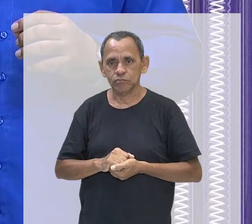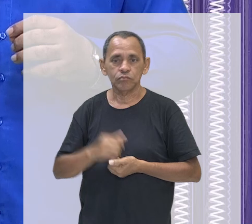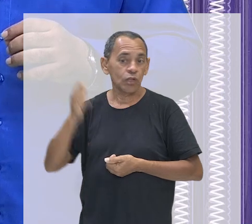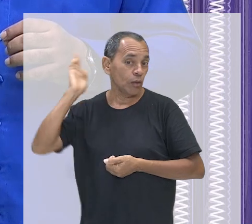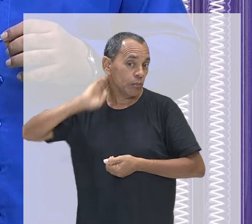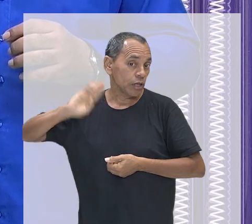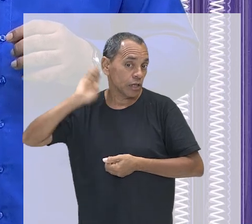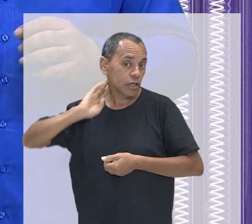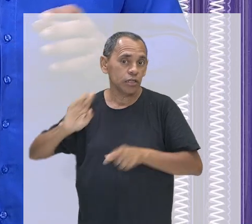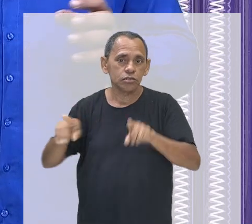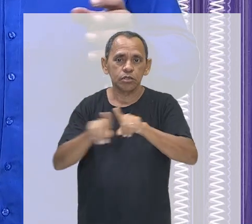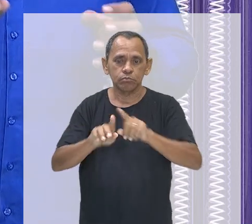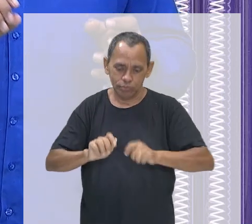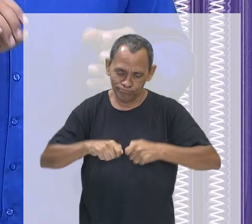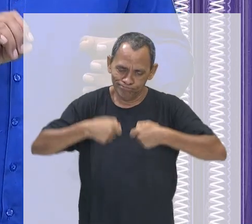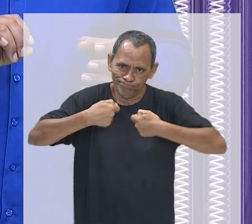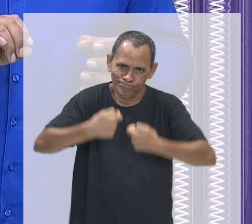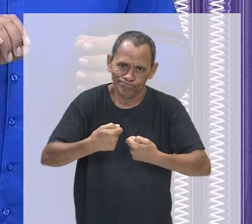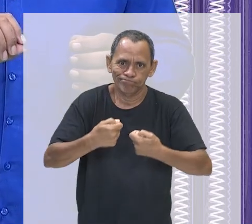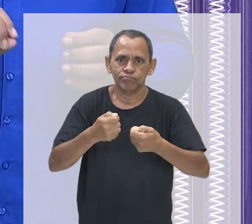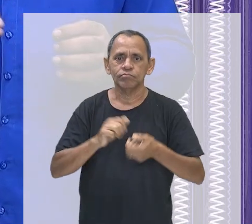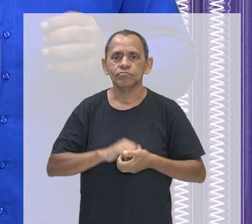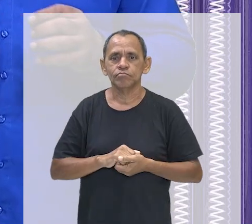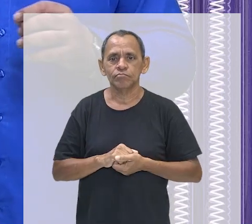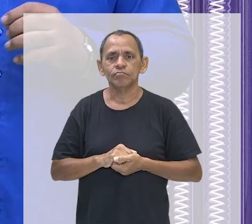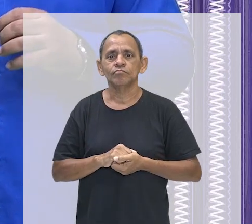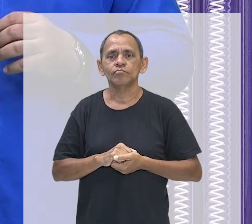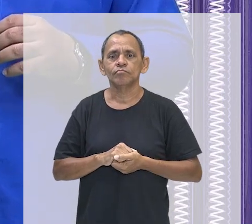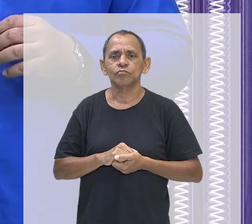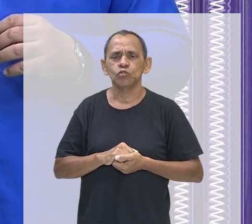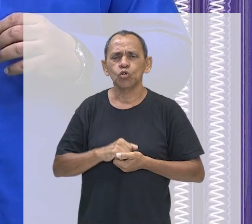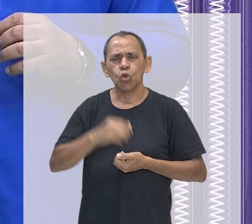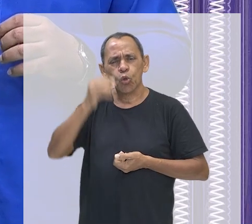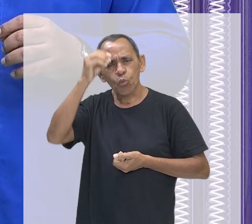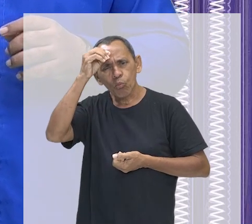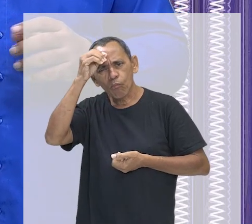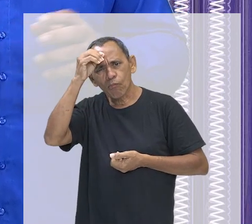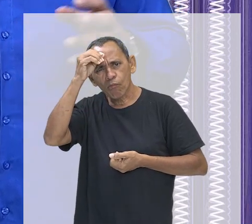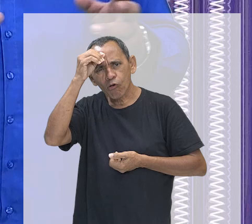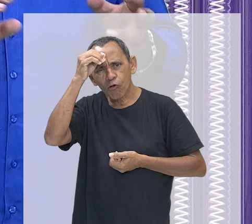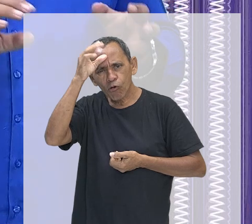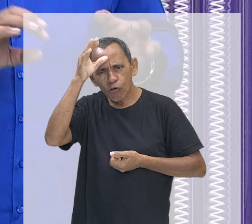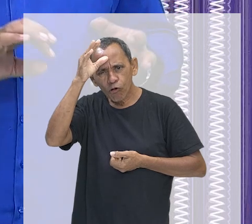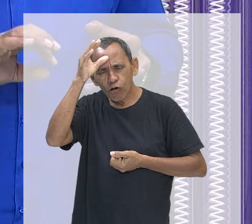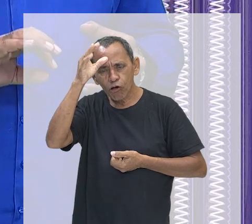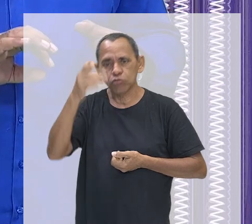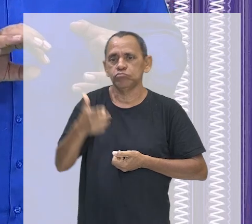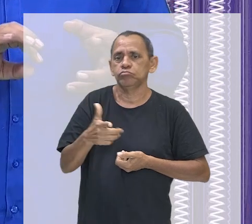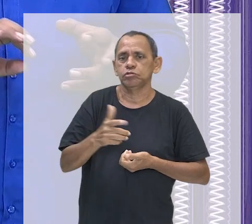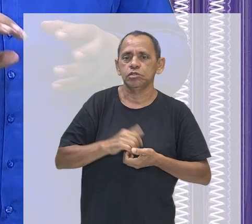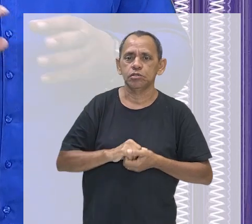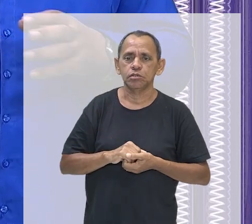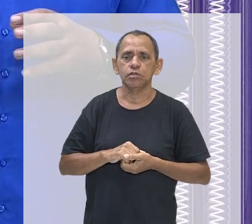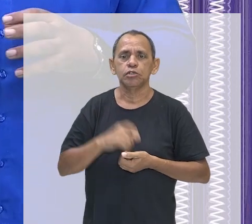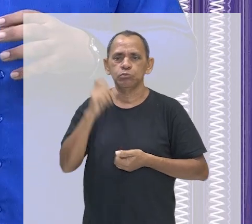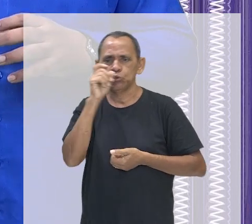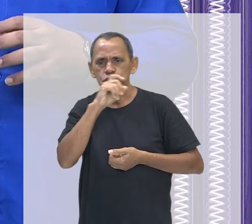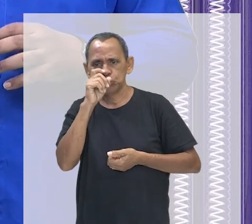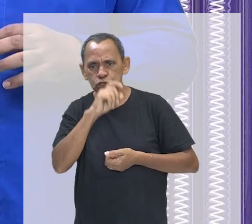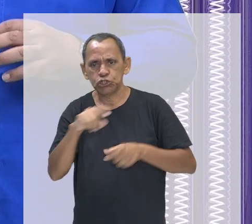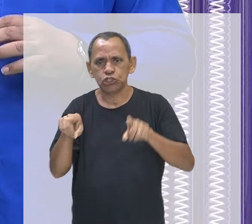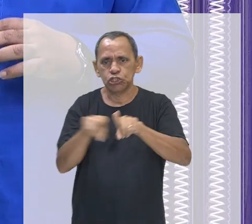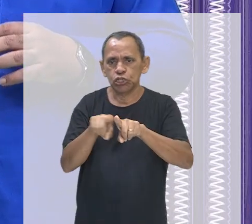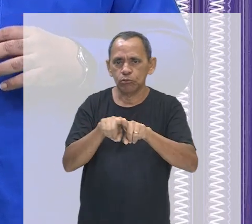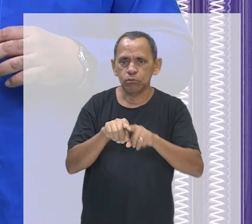se opõe ao esforço, a ignorância, que se opõe ao conhecimento, a mentira, que